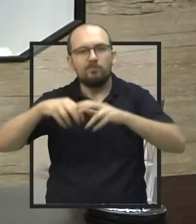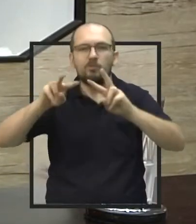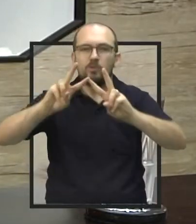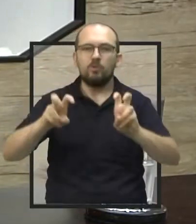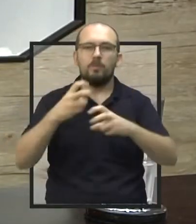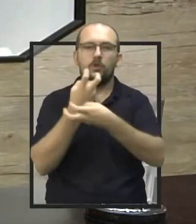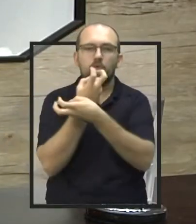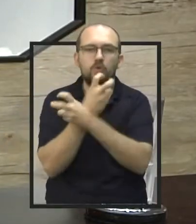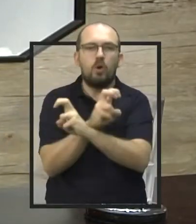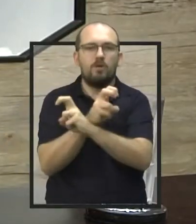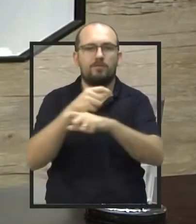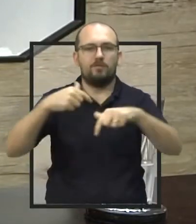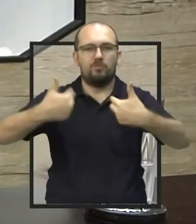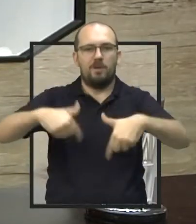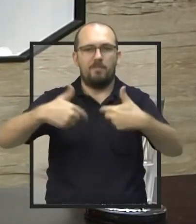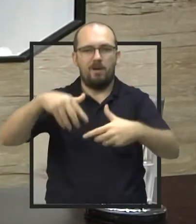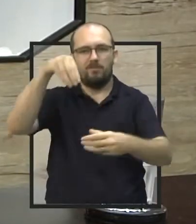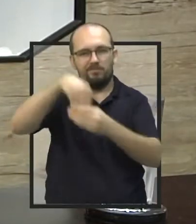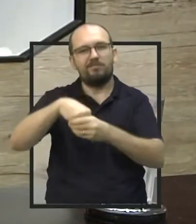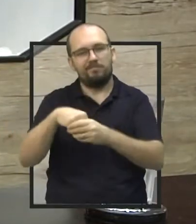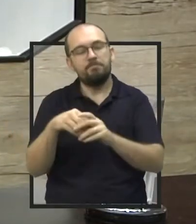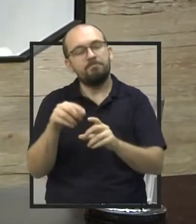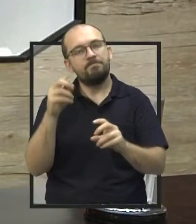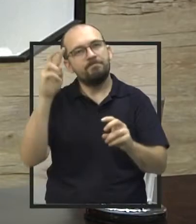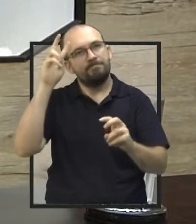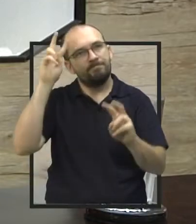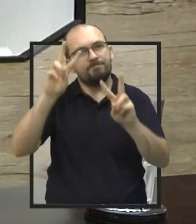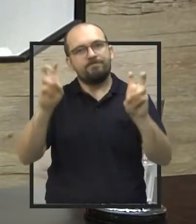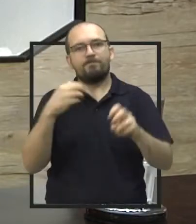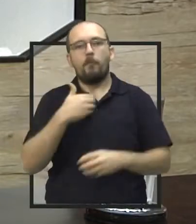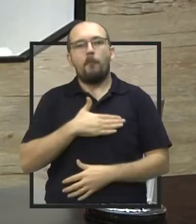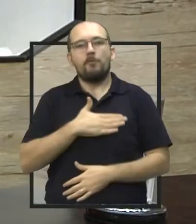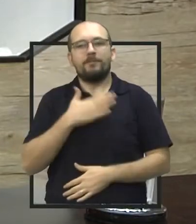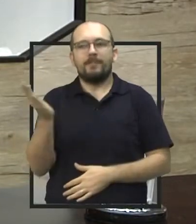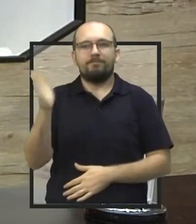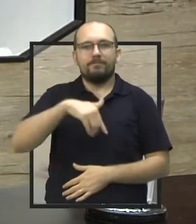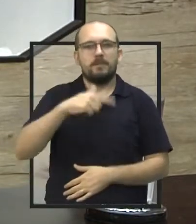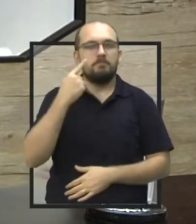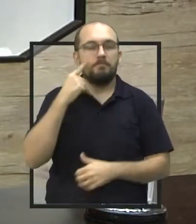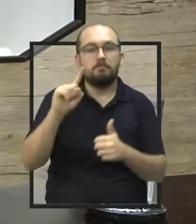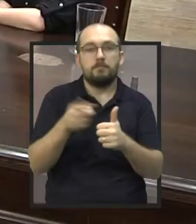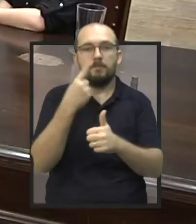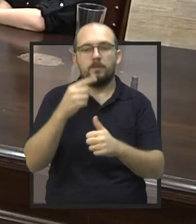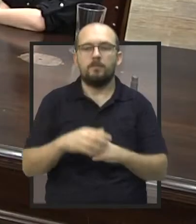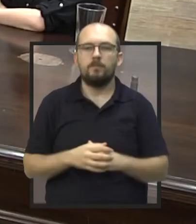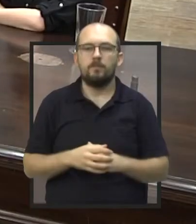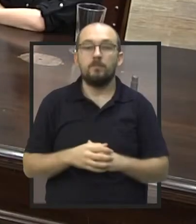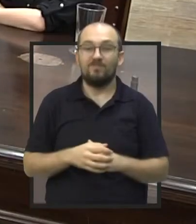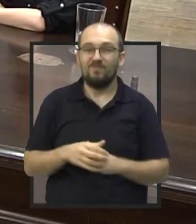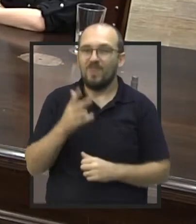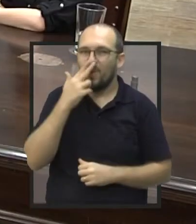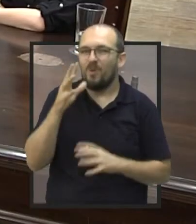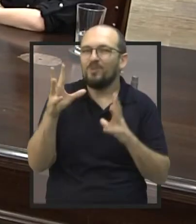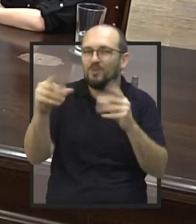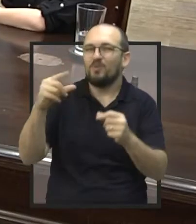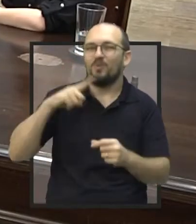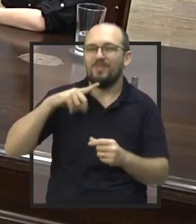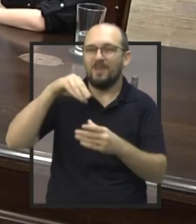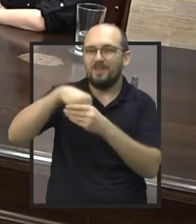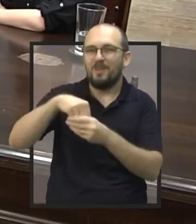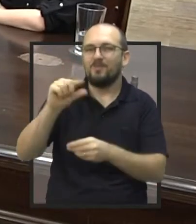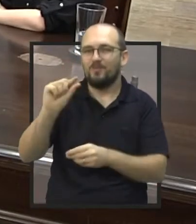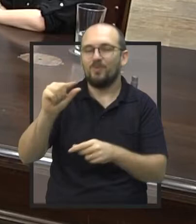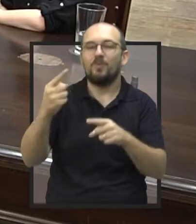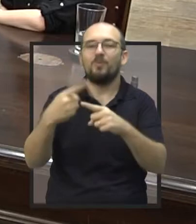né? Então a primeira crônica, a primeira temática foi essa. Primeiro, foi super bacana porque eu não dei nome para ninguém, eu